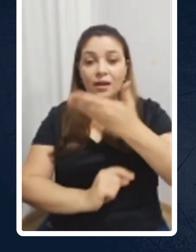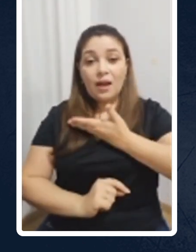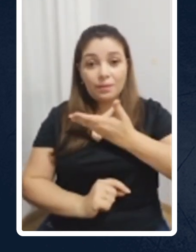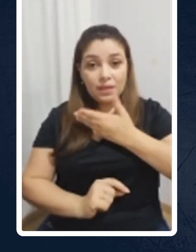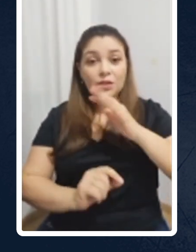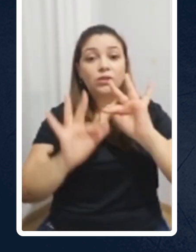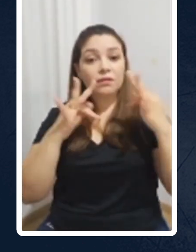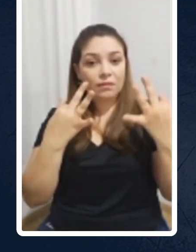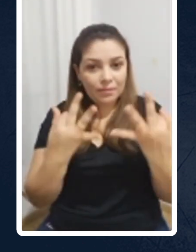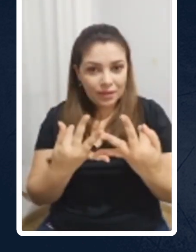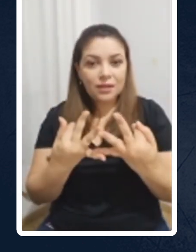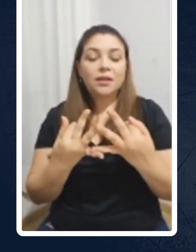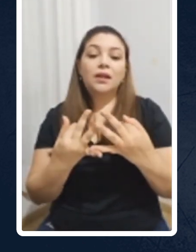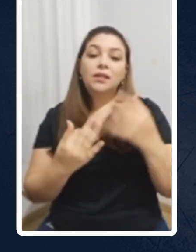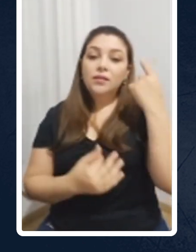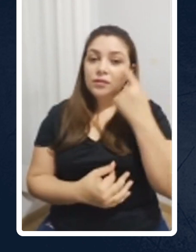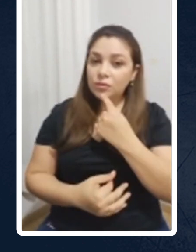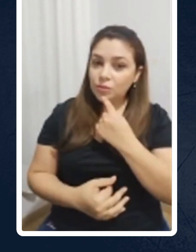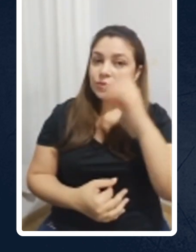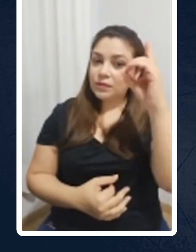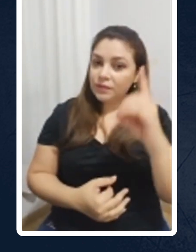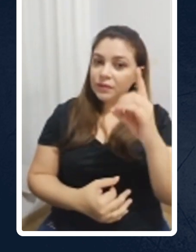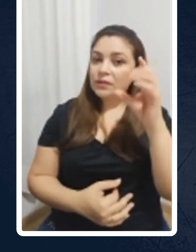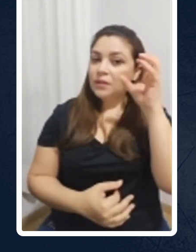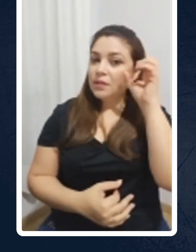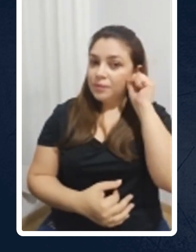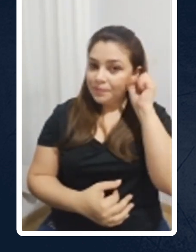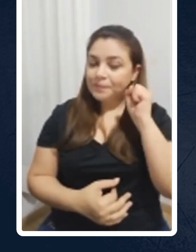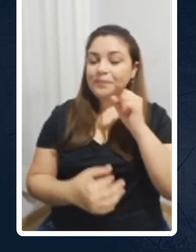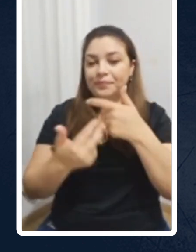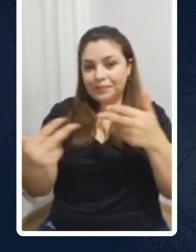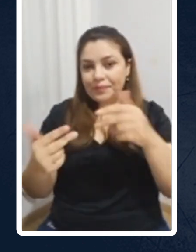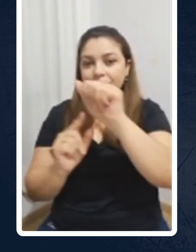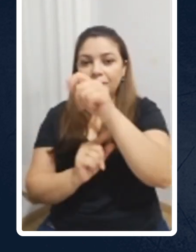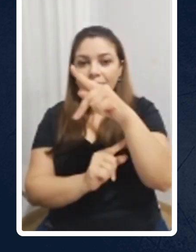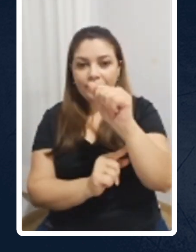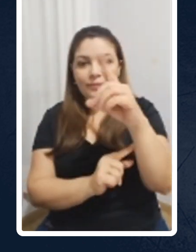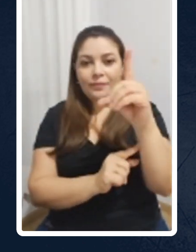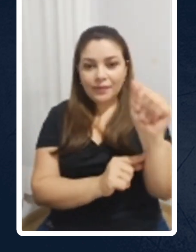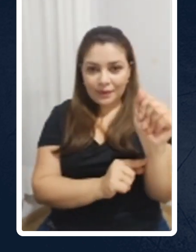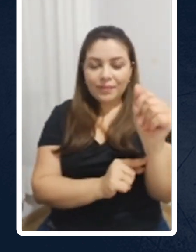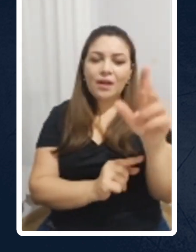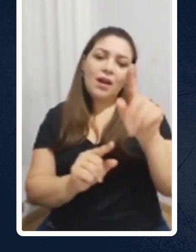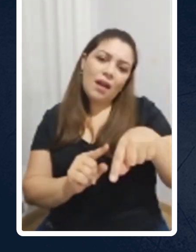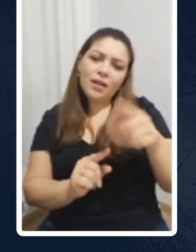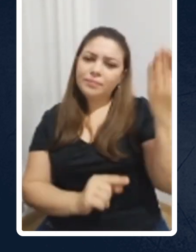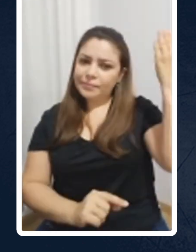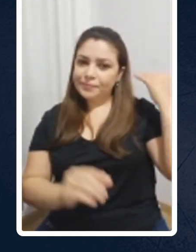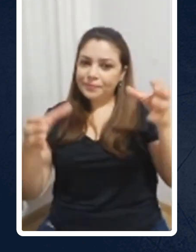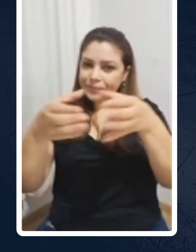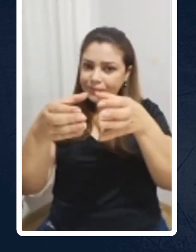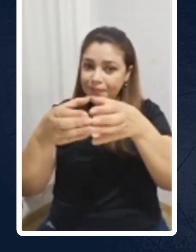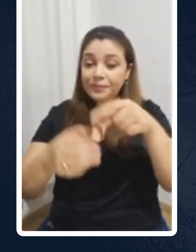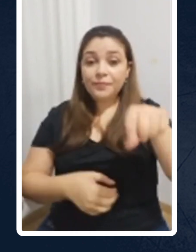Nós preferimos muito mais surdo. Ele define. Não há deficiência na comunidade.